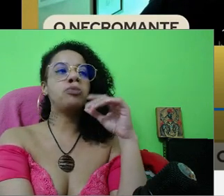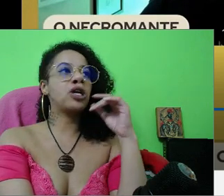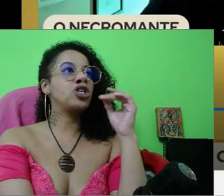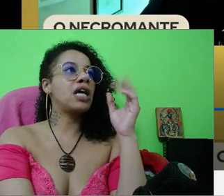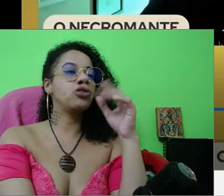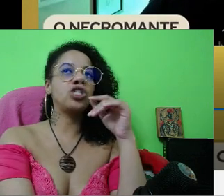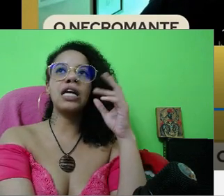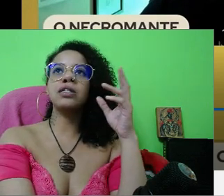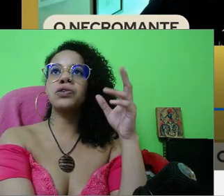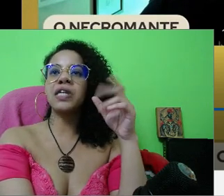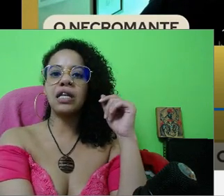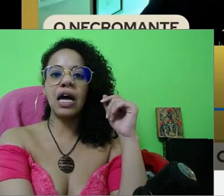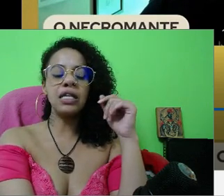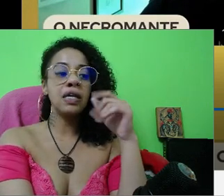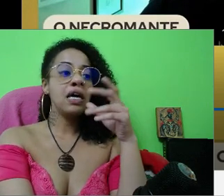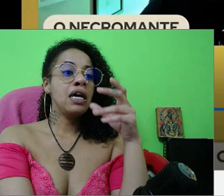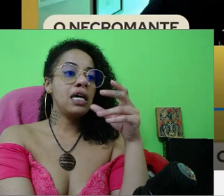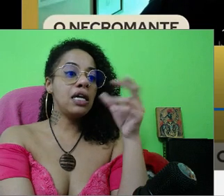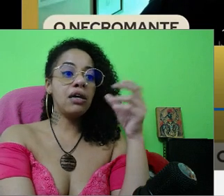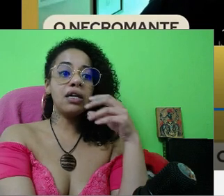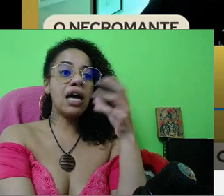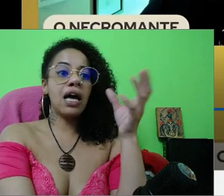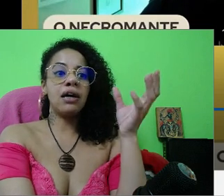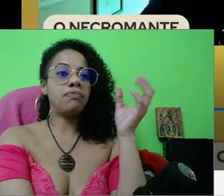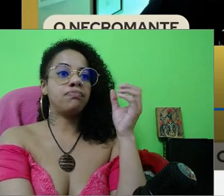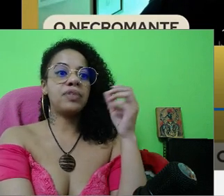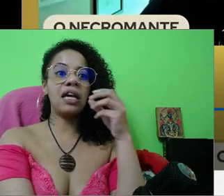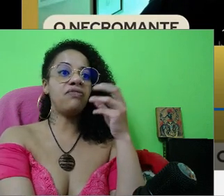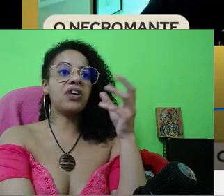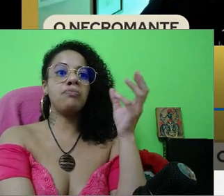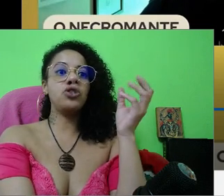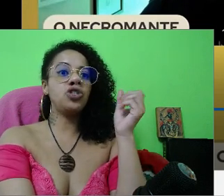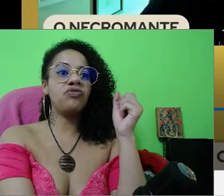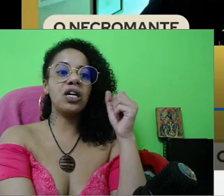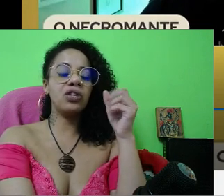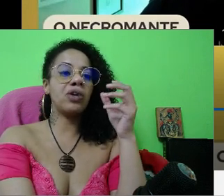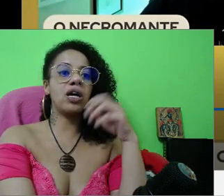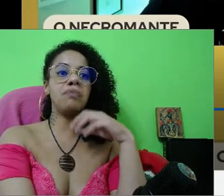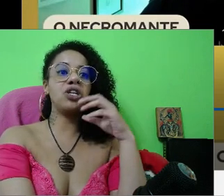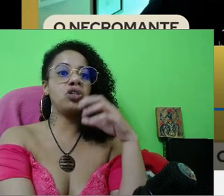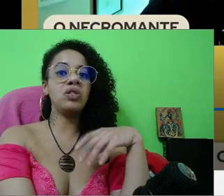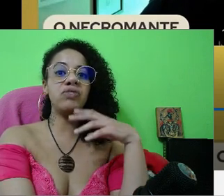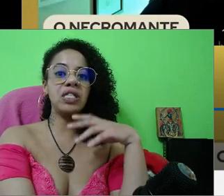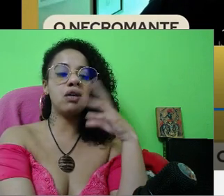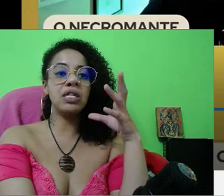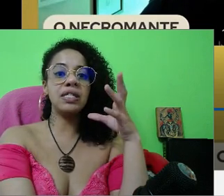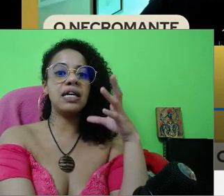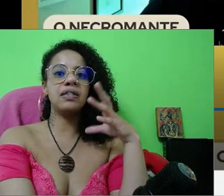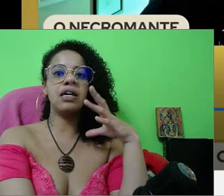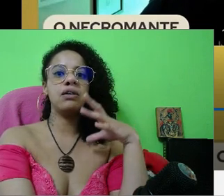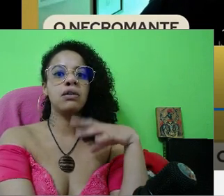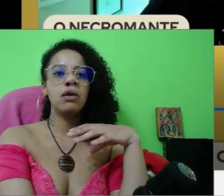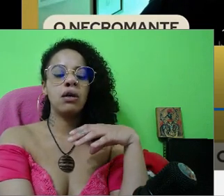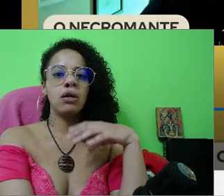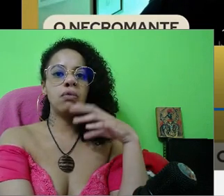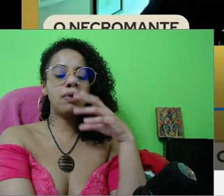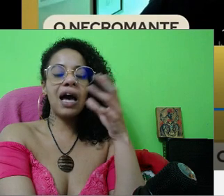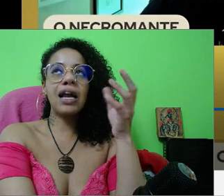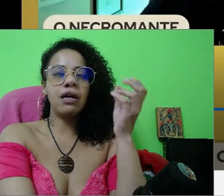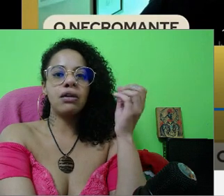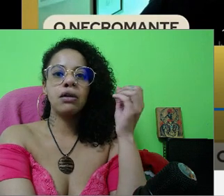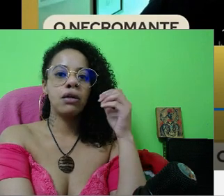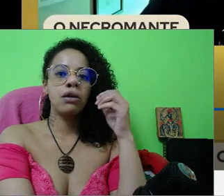posicionamento partidário de 10 anos atrás e cara tem que ficar me justificando Agora imagina se você não quisesse né